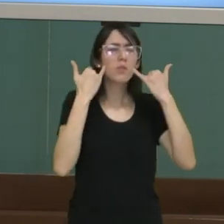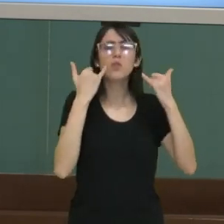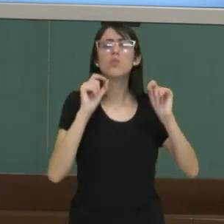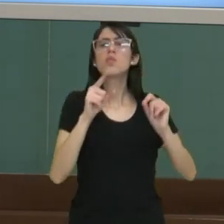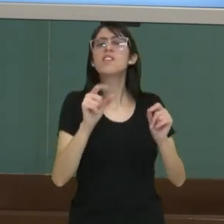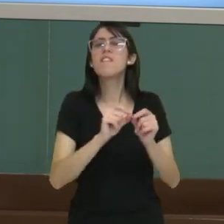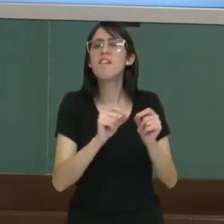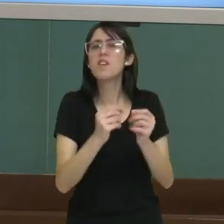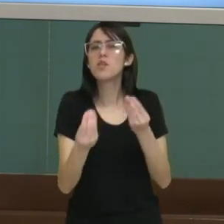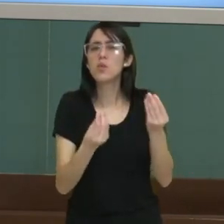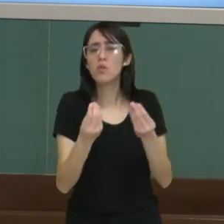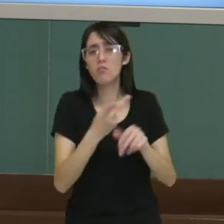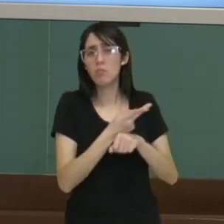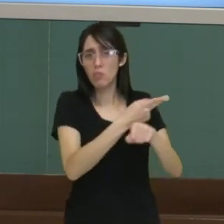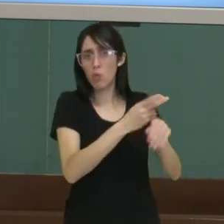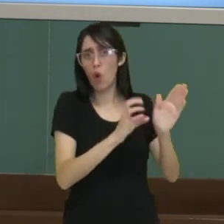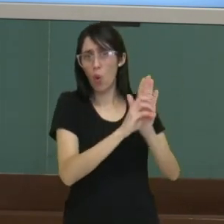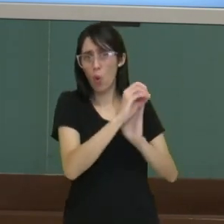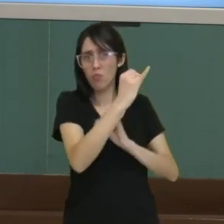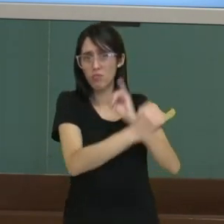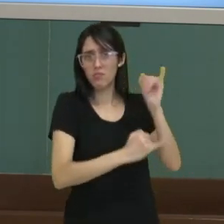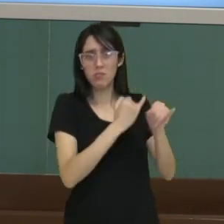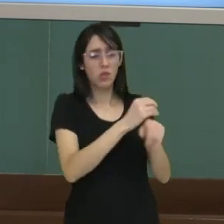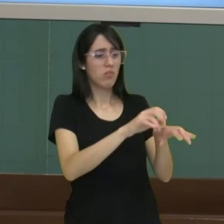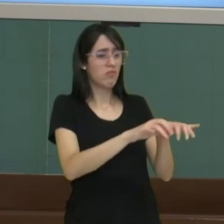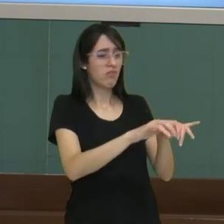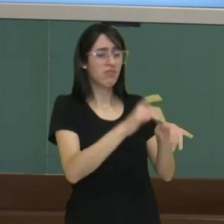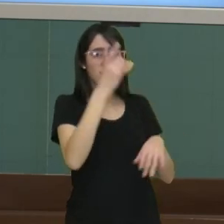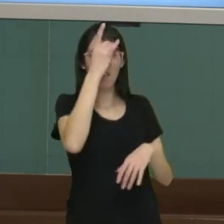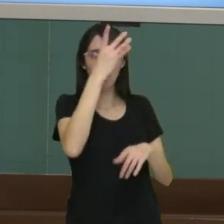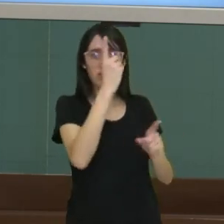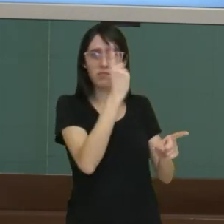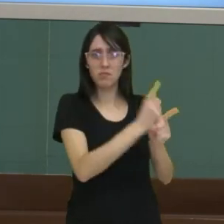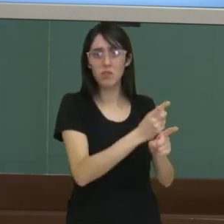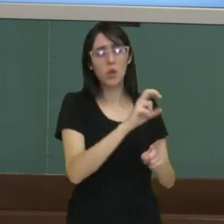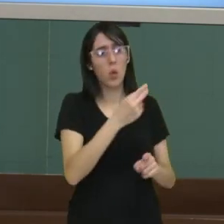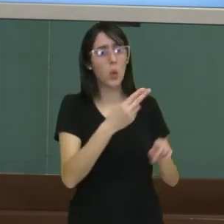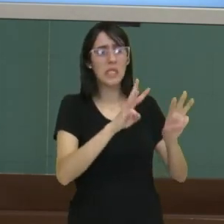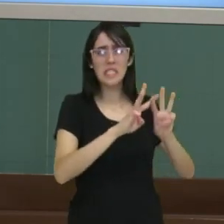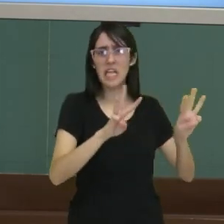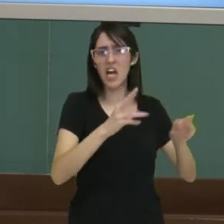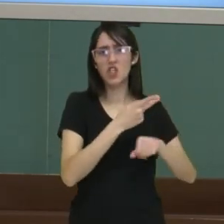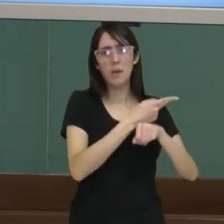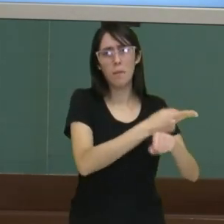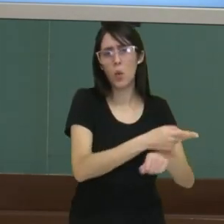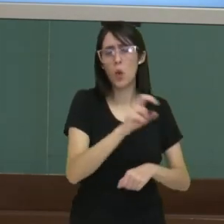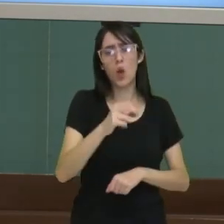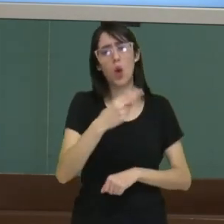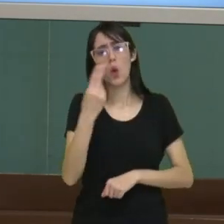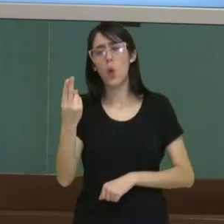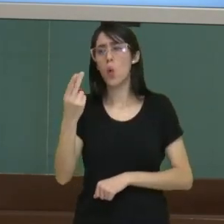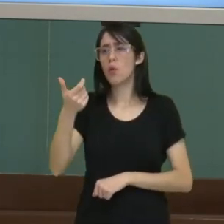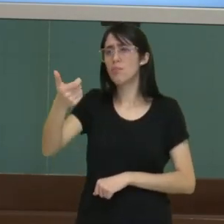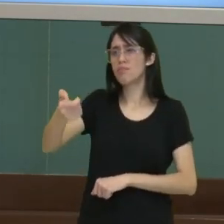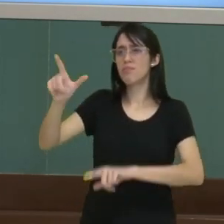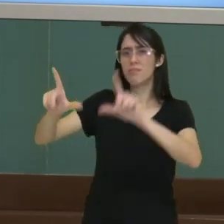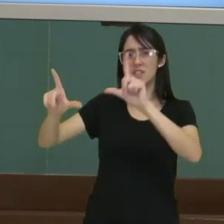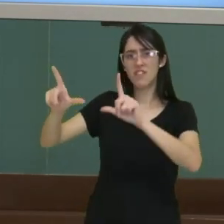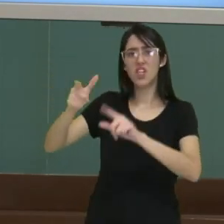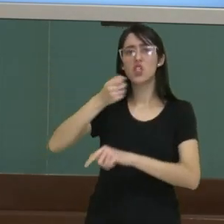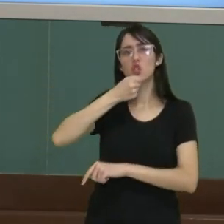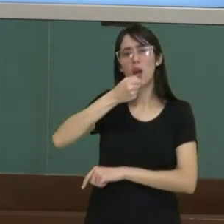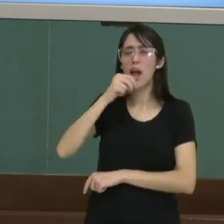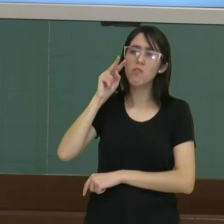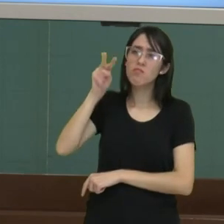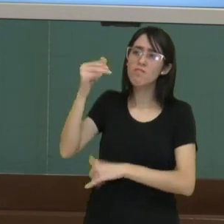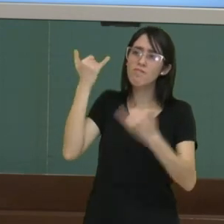você pega lá e dá um Google. Ou vai lá e pega a internet, né? Vai em outro site, né? Ou liga um jornal. Nessa época, pessoal, para